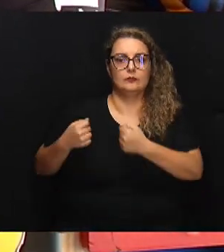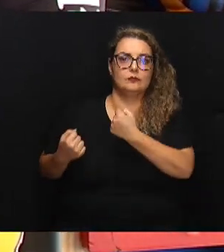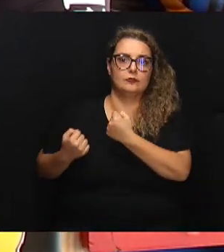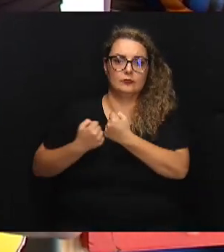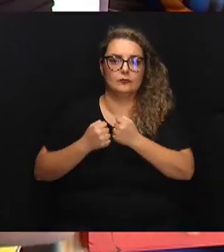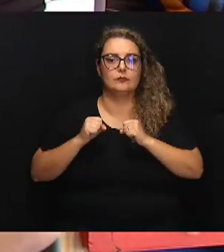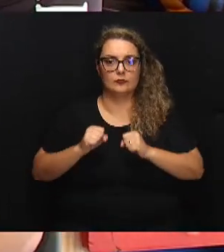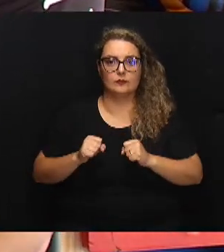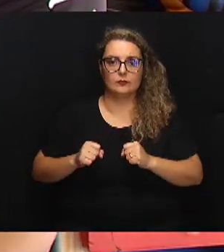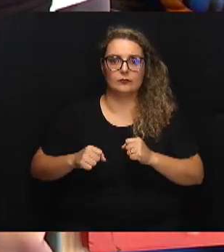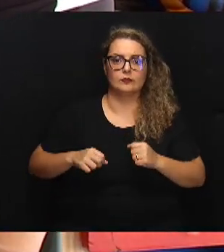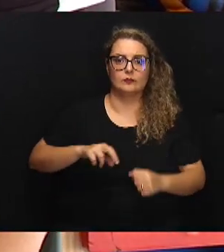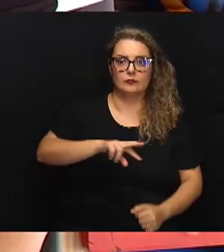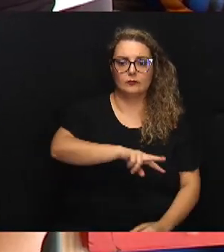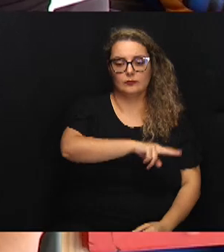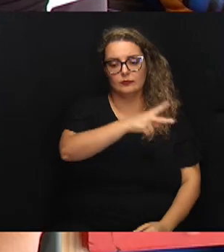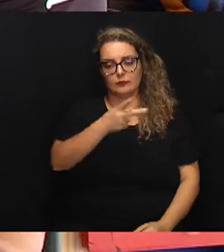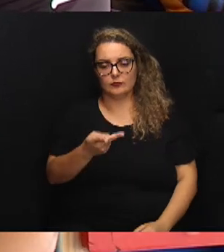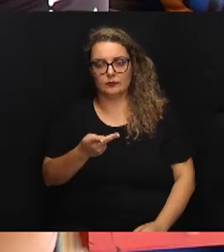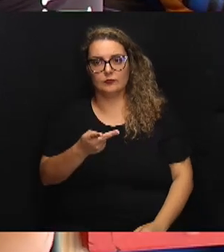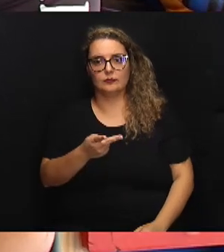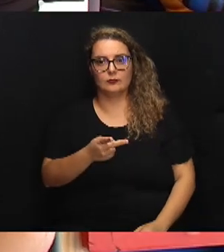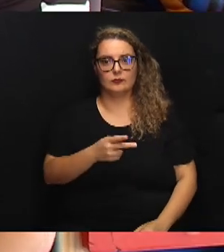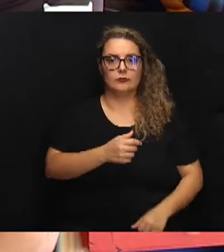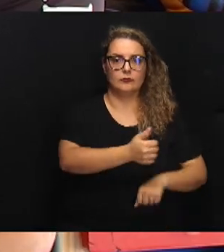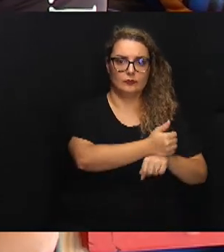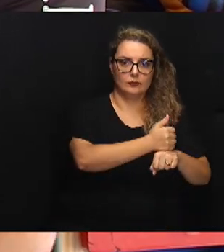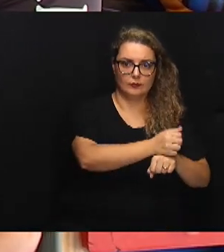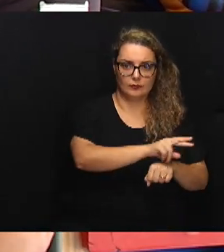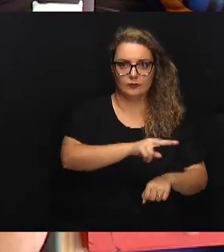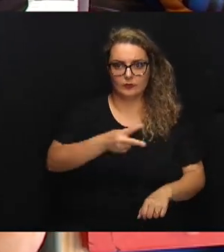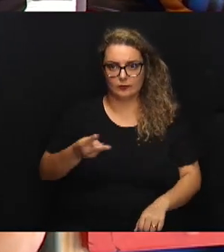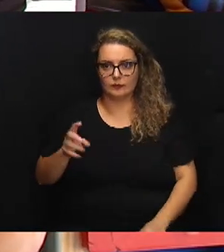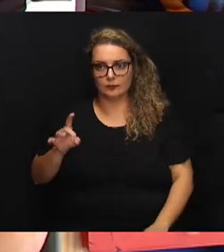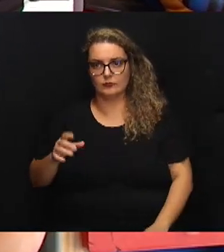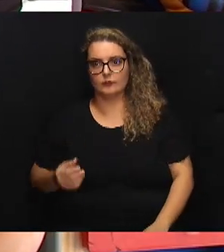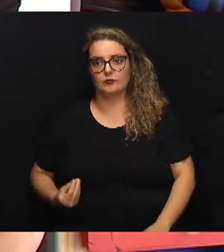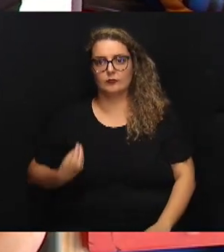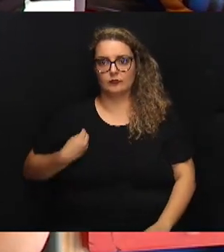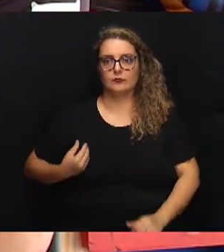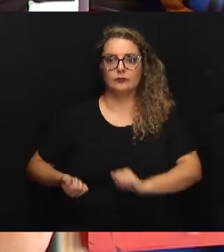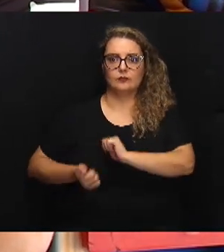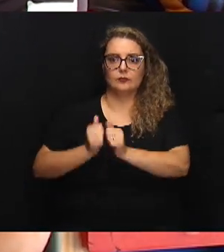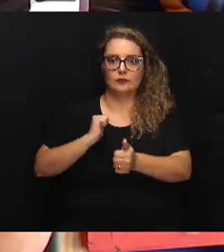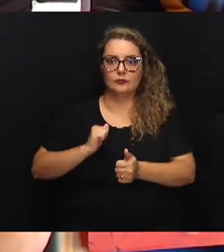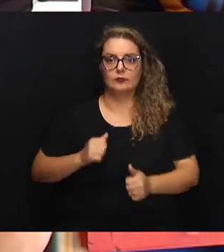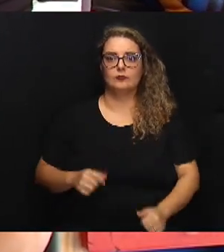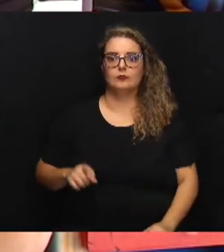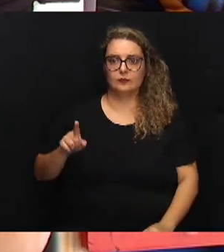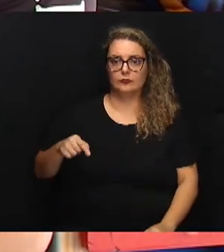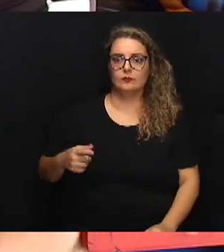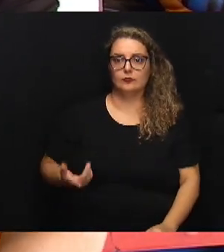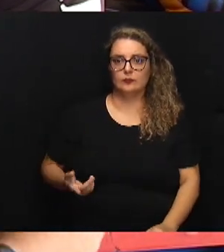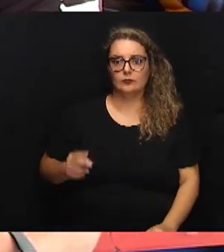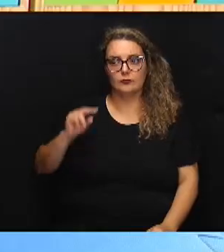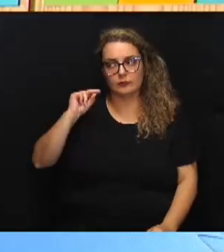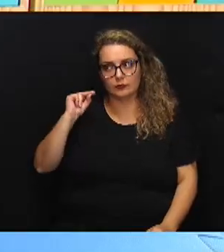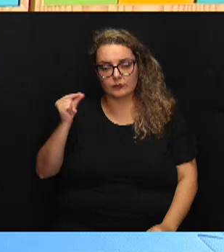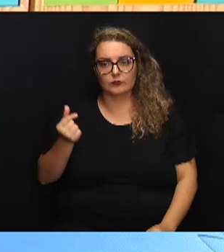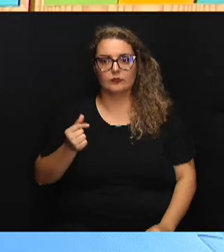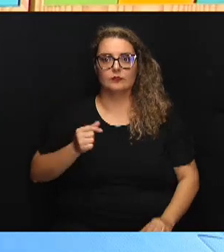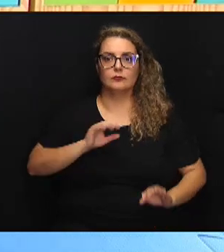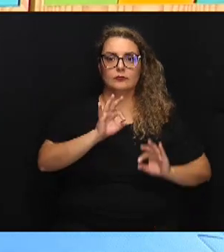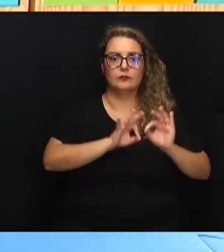poder migrar da área profissional para somente viver do esporte, né. Então foi onde virou essa chave. Eu vim dos